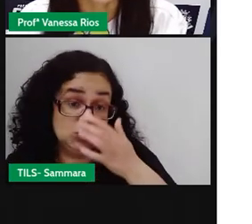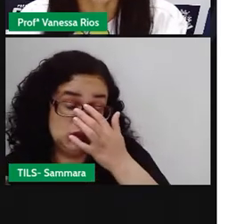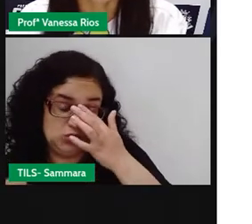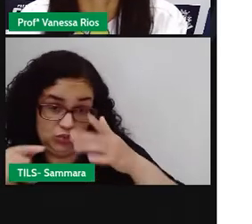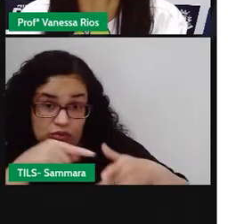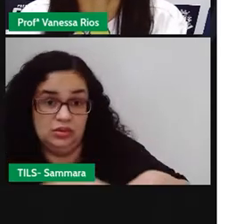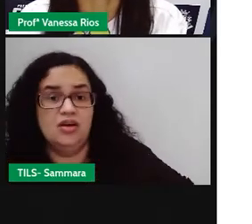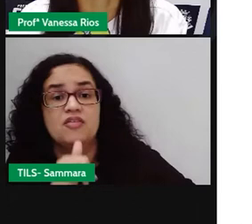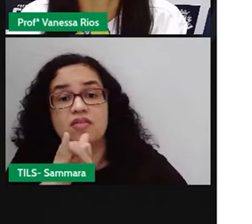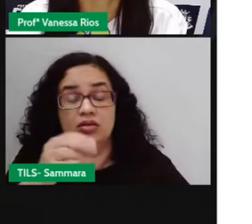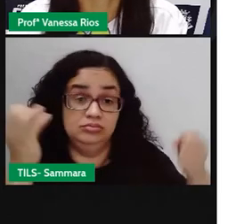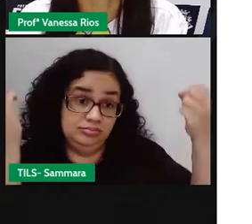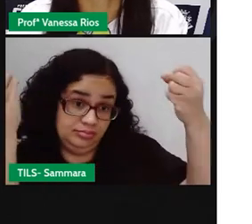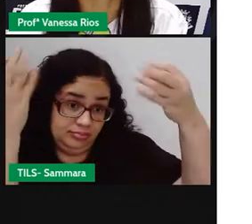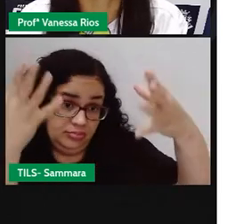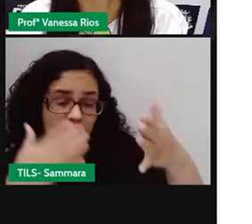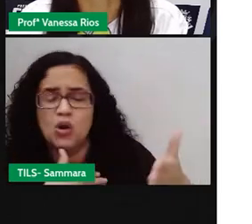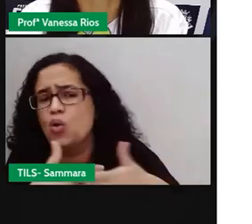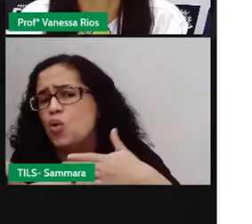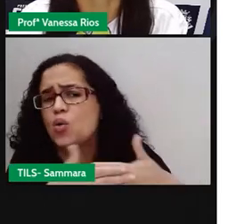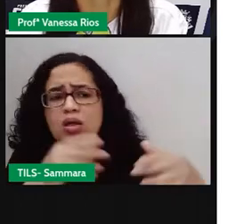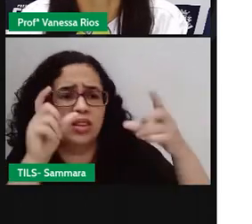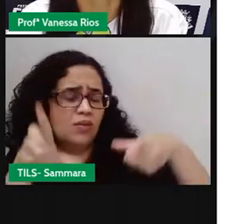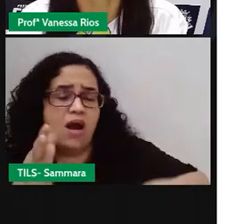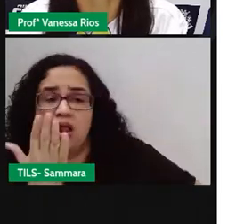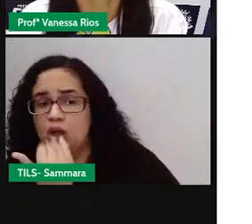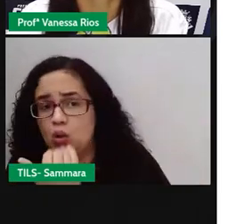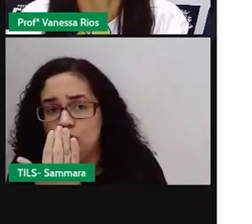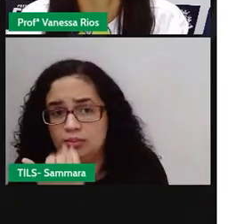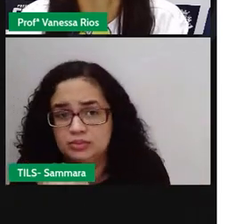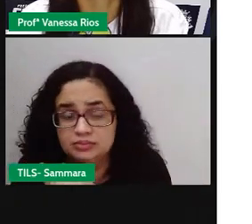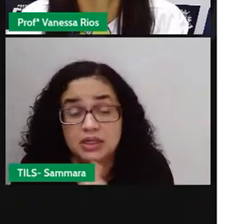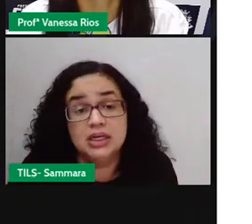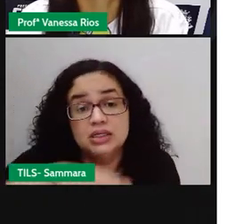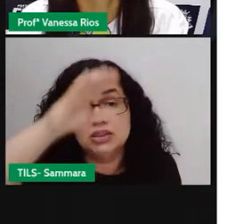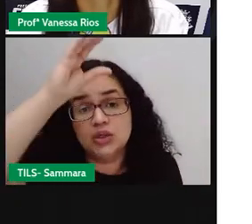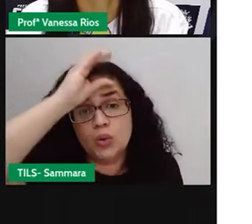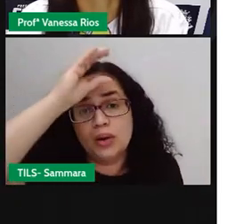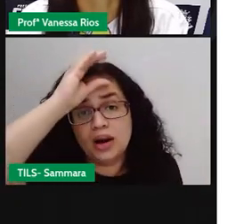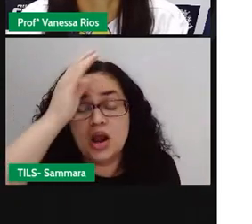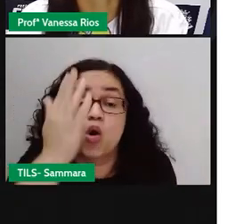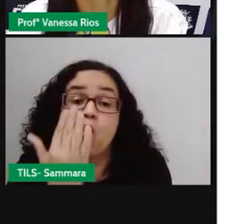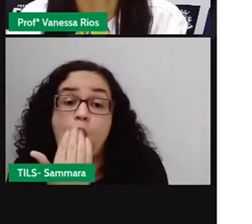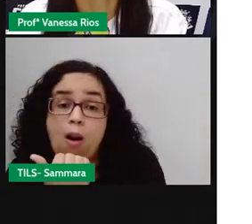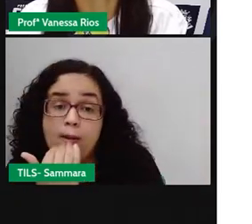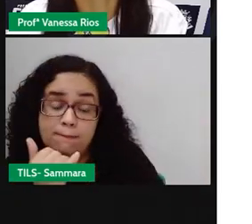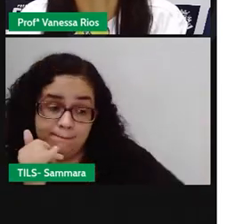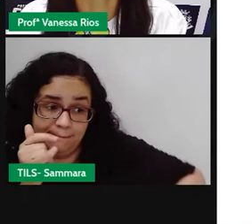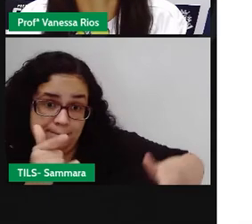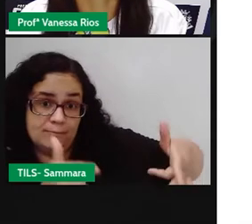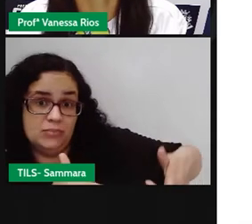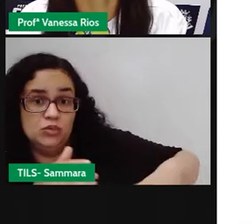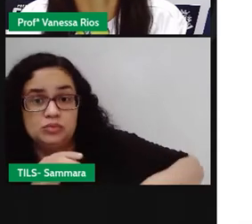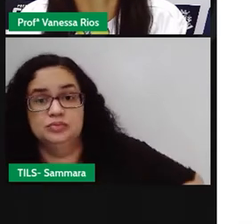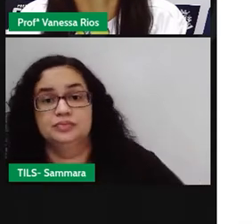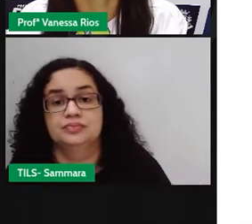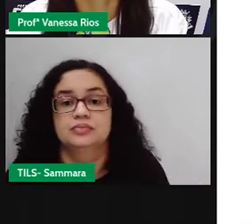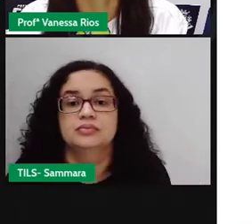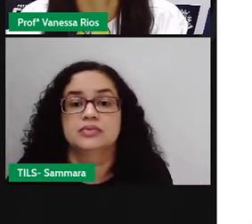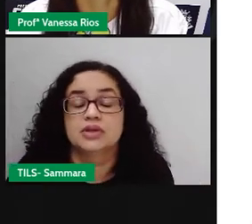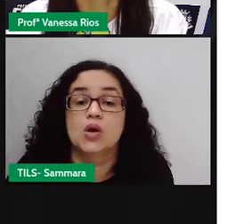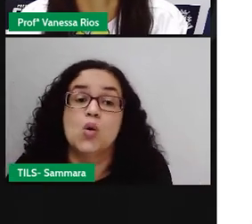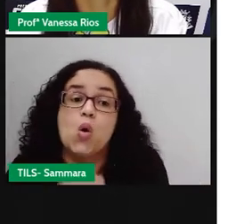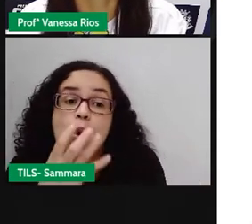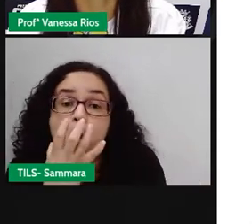"No chão", disse ela, "em qualquer lugar ele come." A tia botou a comida embaixo da mesa, no chão.